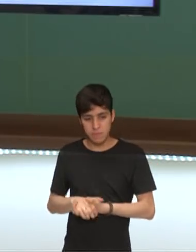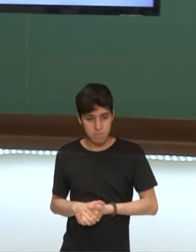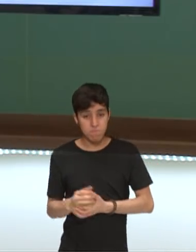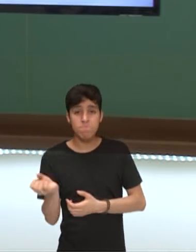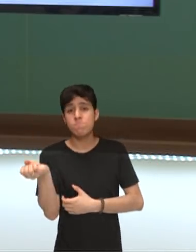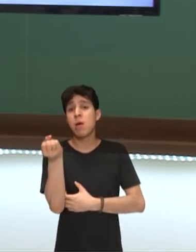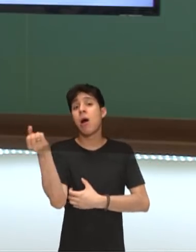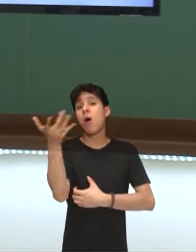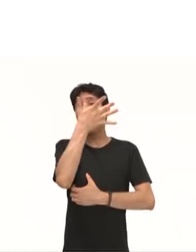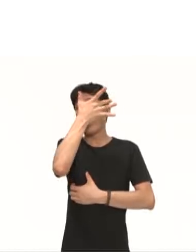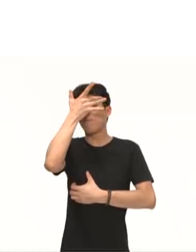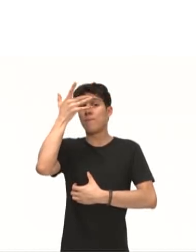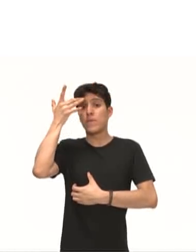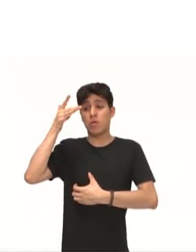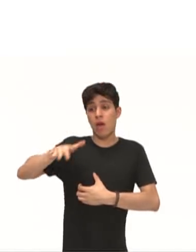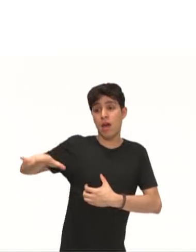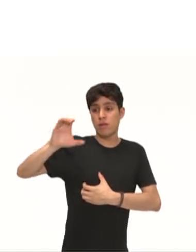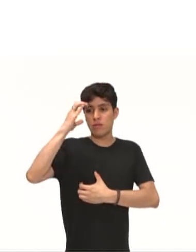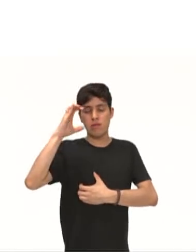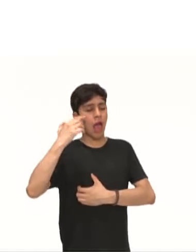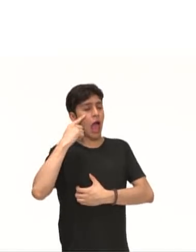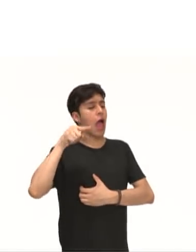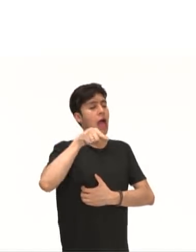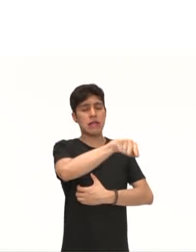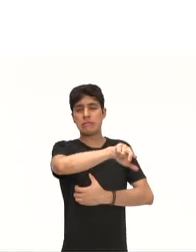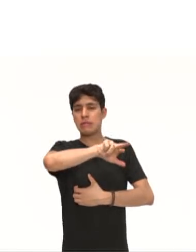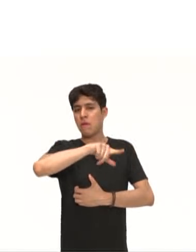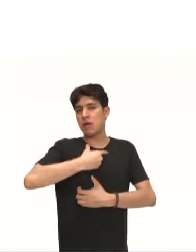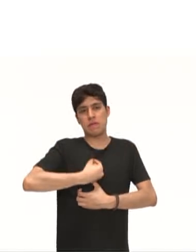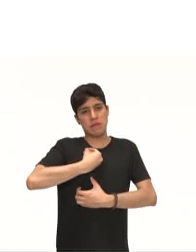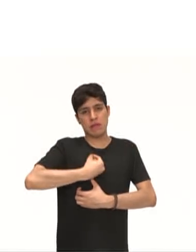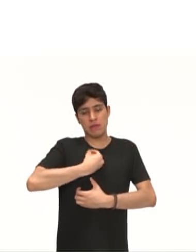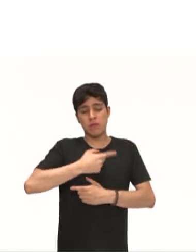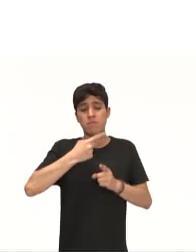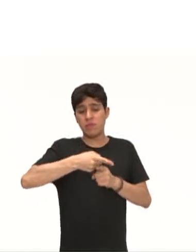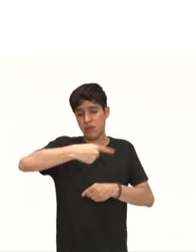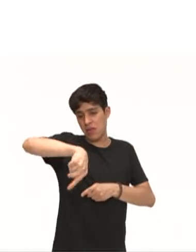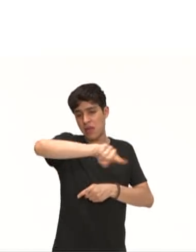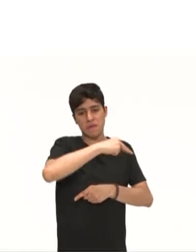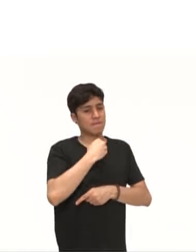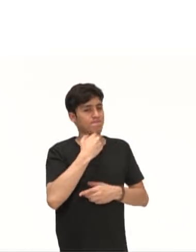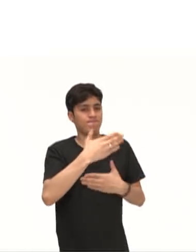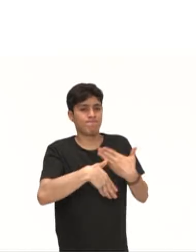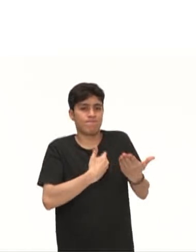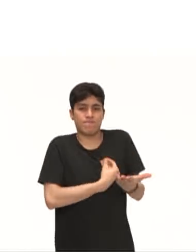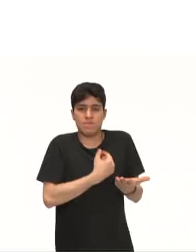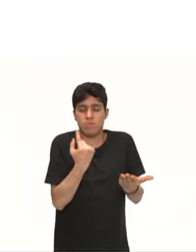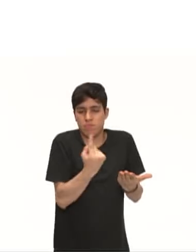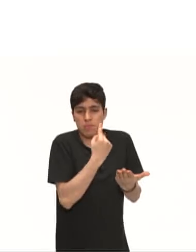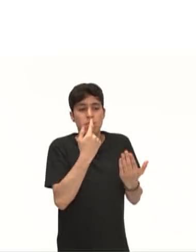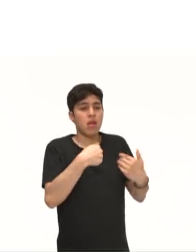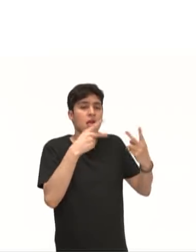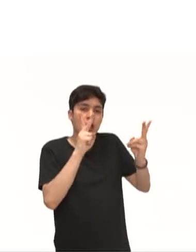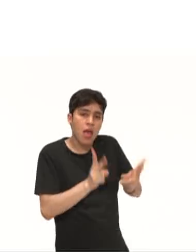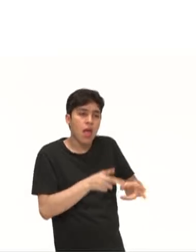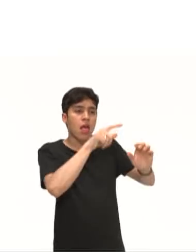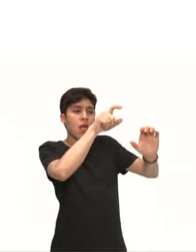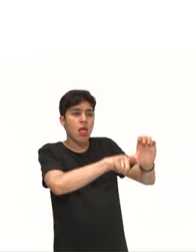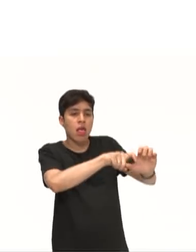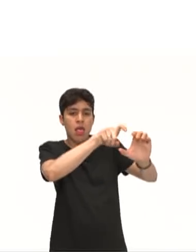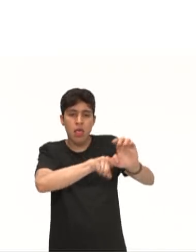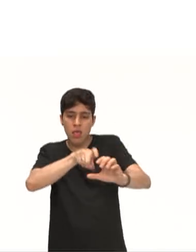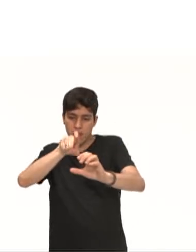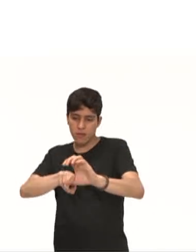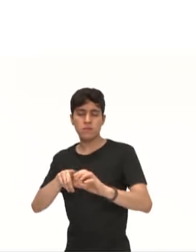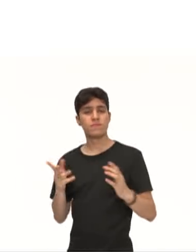os consideram vivos, pois eles não têm capacidade de se reproduzir sozinhos, dependendo de alguma célula viva de animais, de plantas ou de